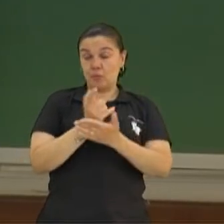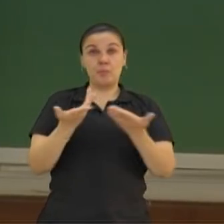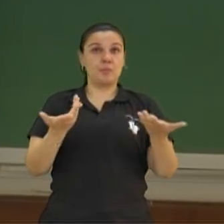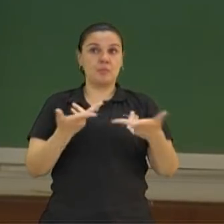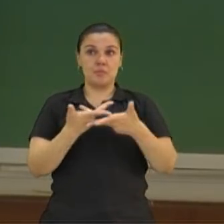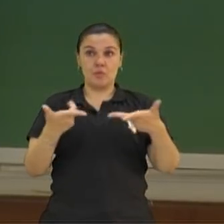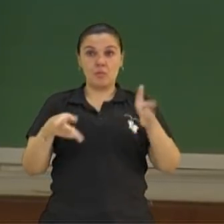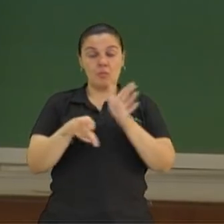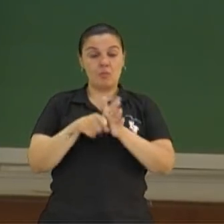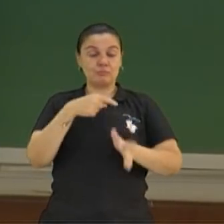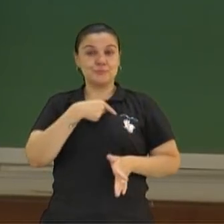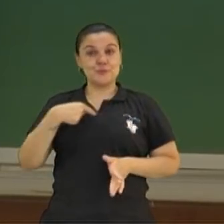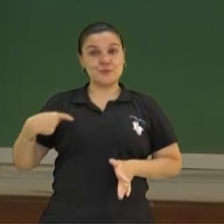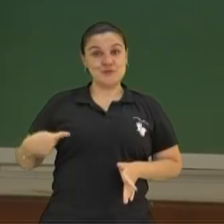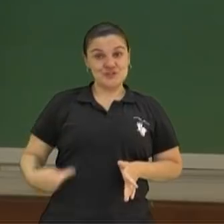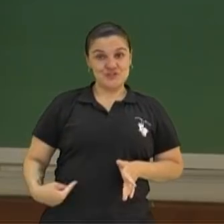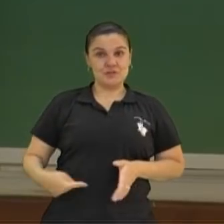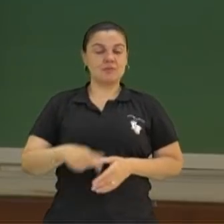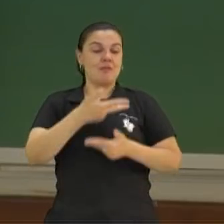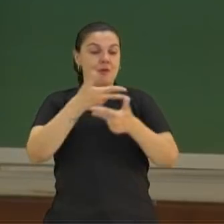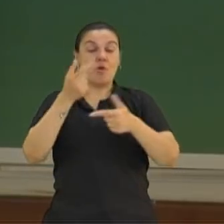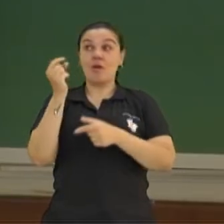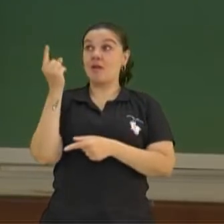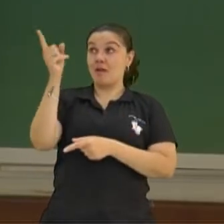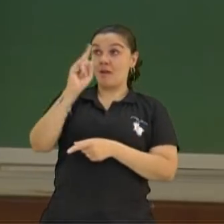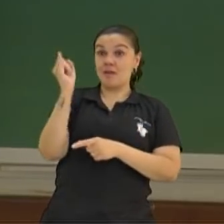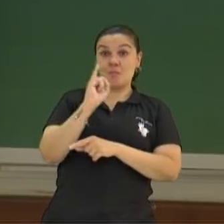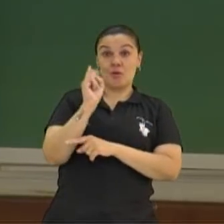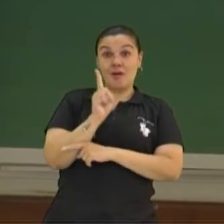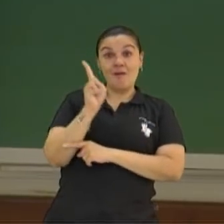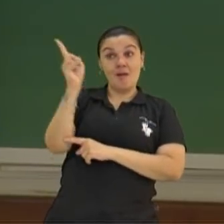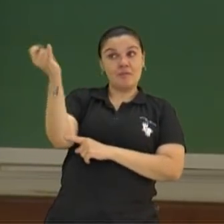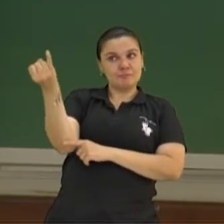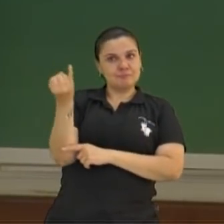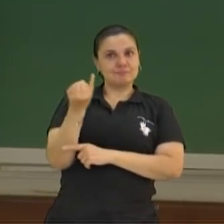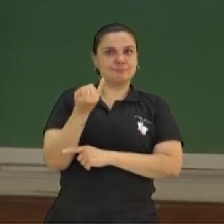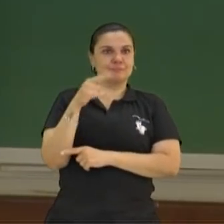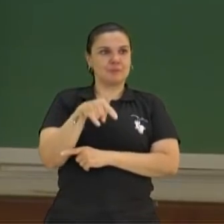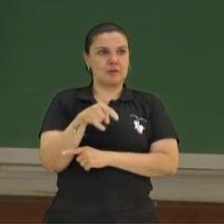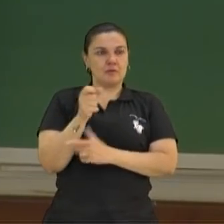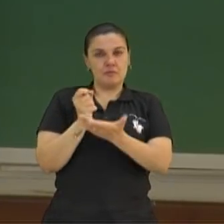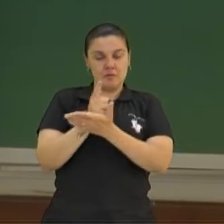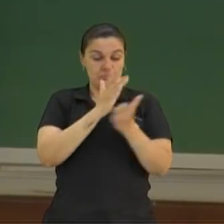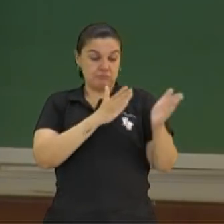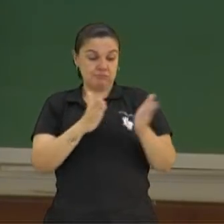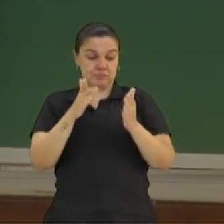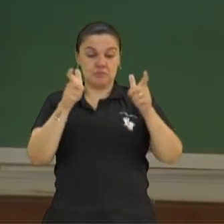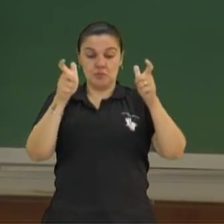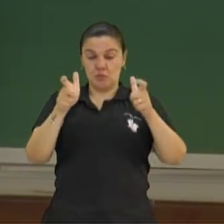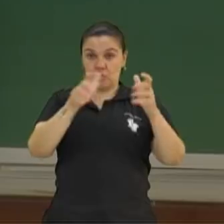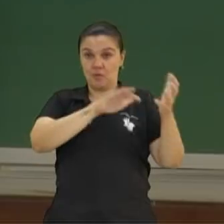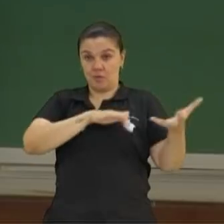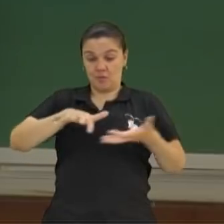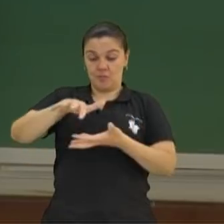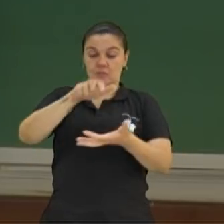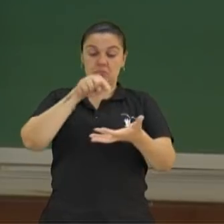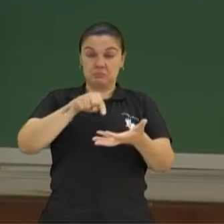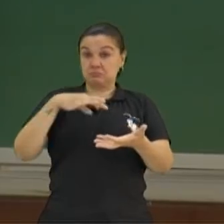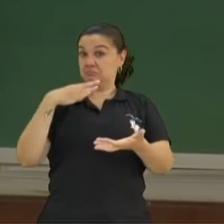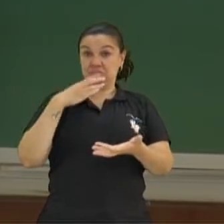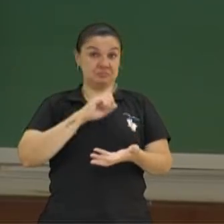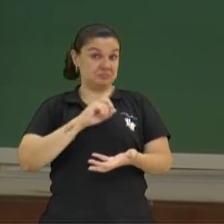são oriundos da China, produtos importados que são produzidos em um determinado ponto da superfície do planeta que